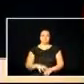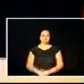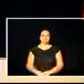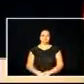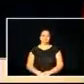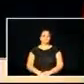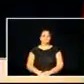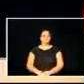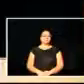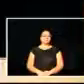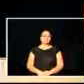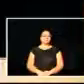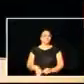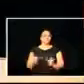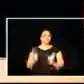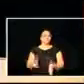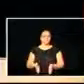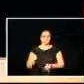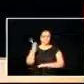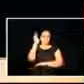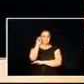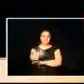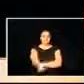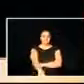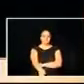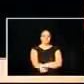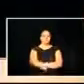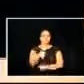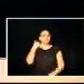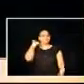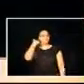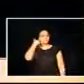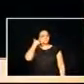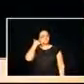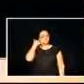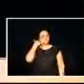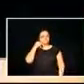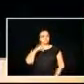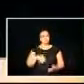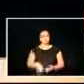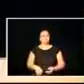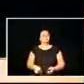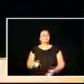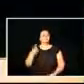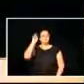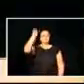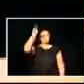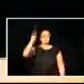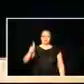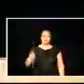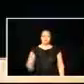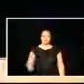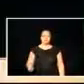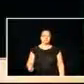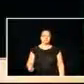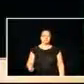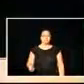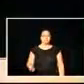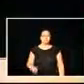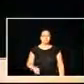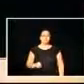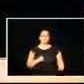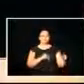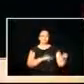principalmente com determinada diretora de cultura, que fica na Secretaria de Educação prestando